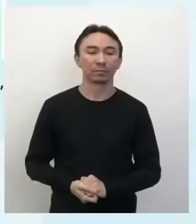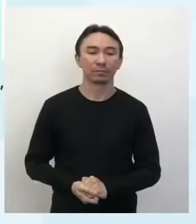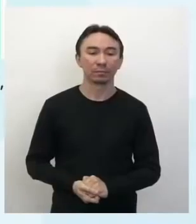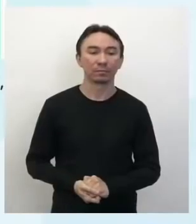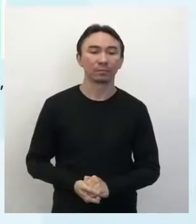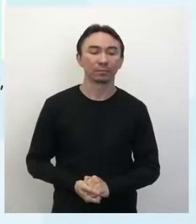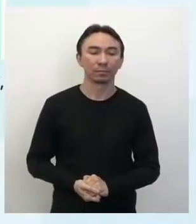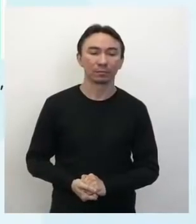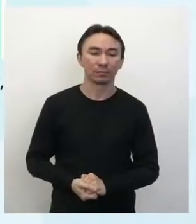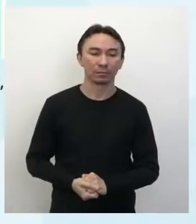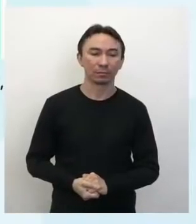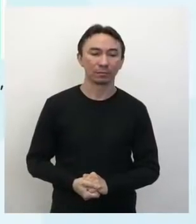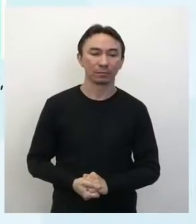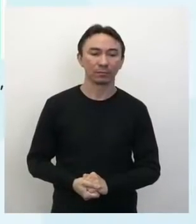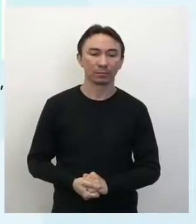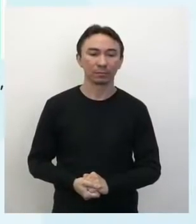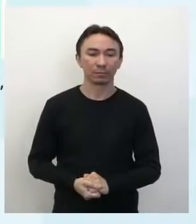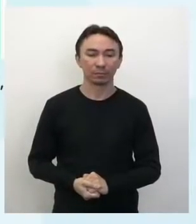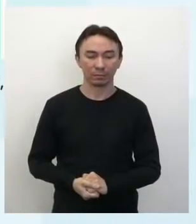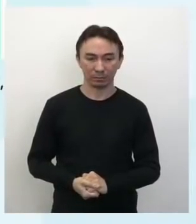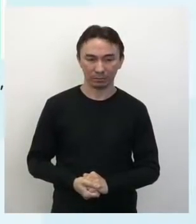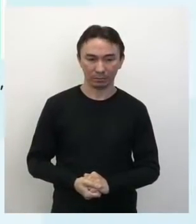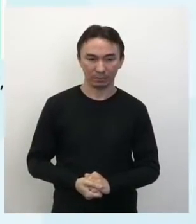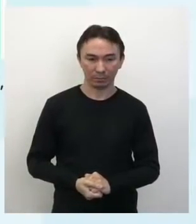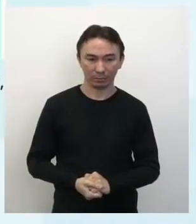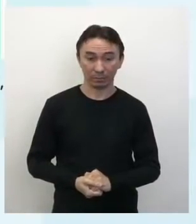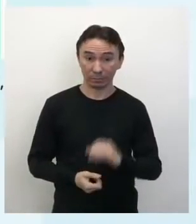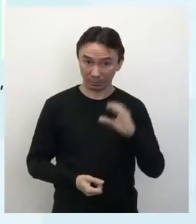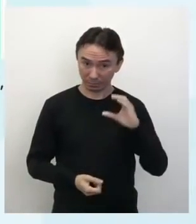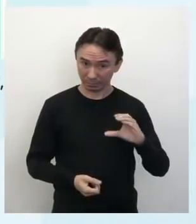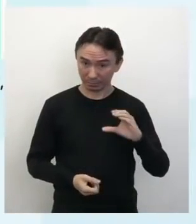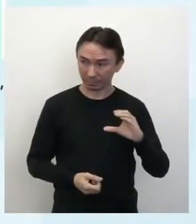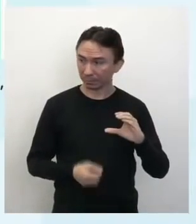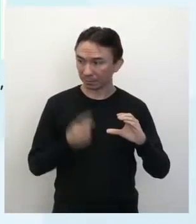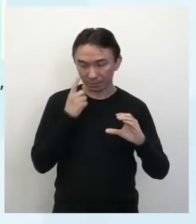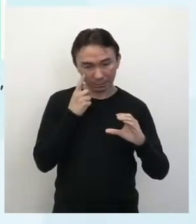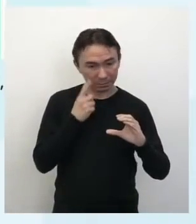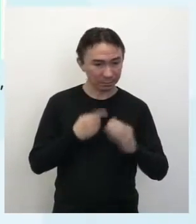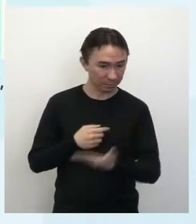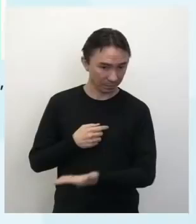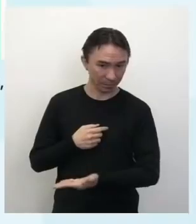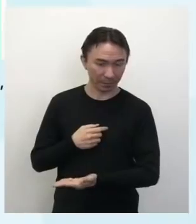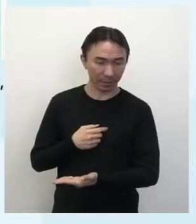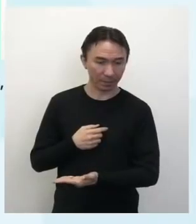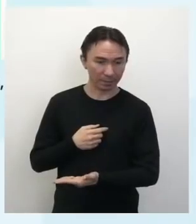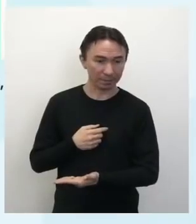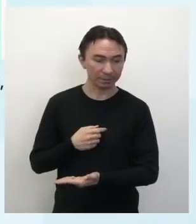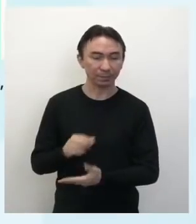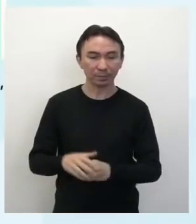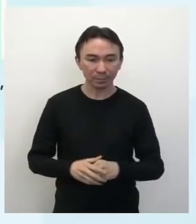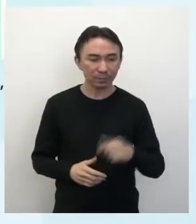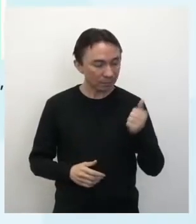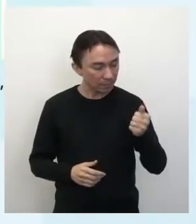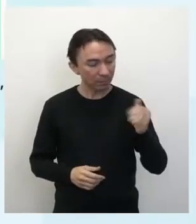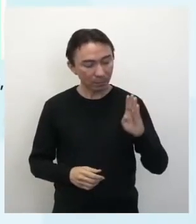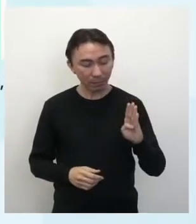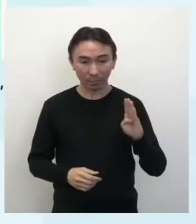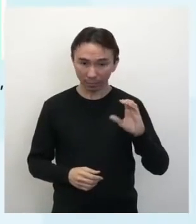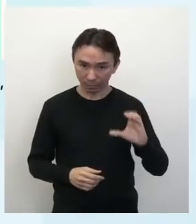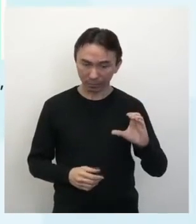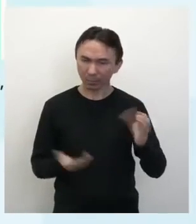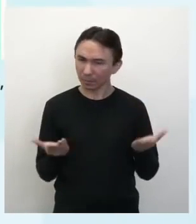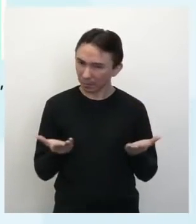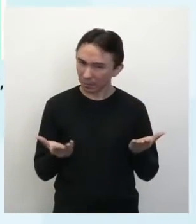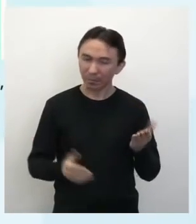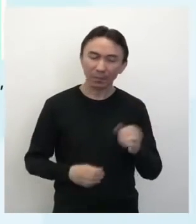B, João? In an online encyclopedia. Letter C, on a blog specialized in travel stories. Então, a gente aí vai dar um